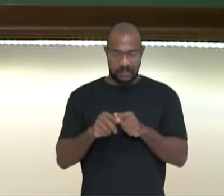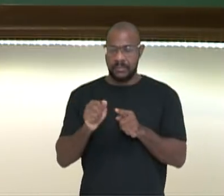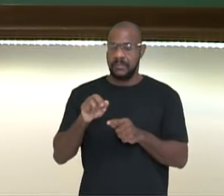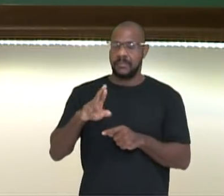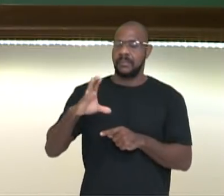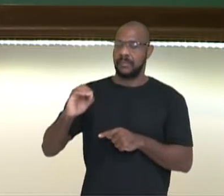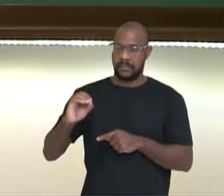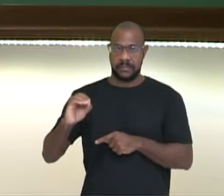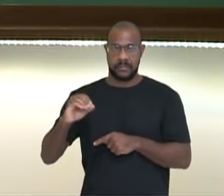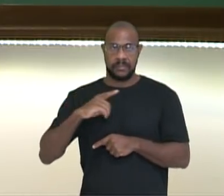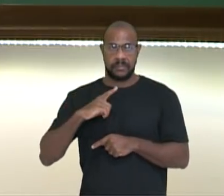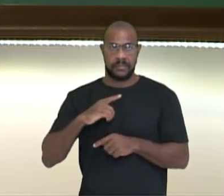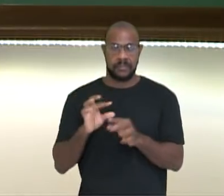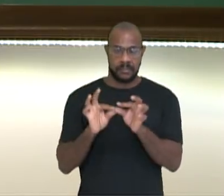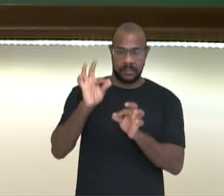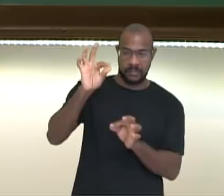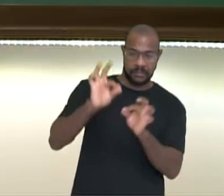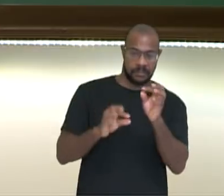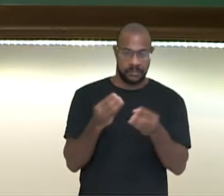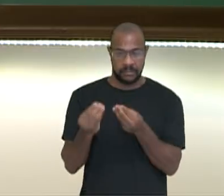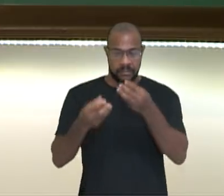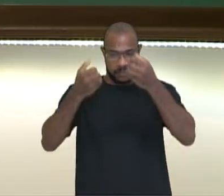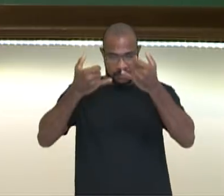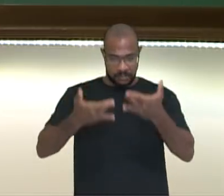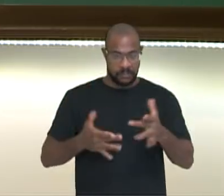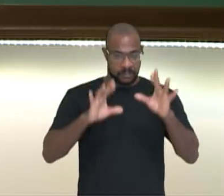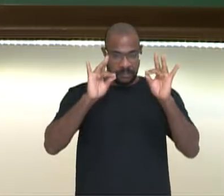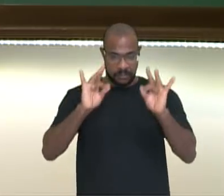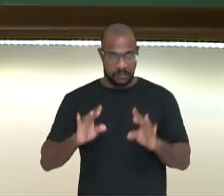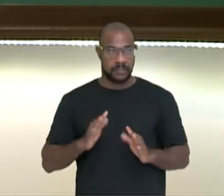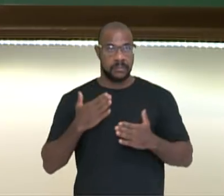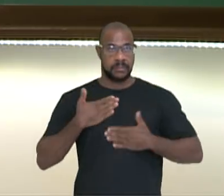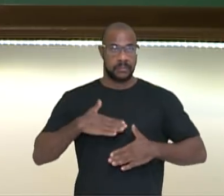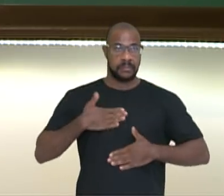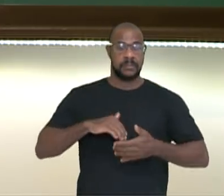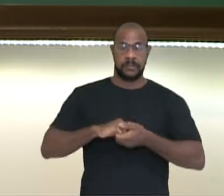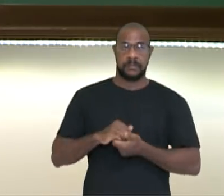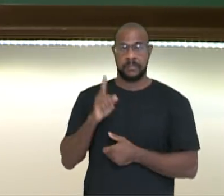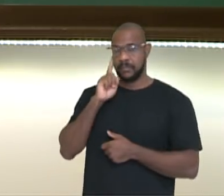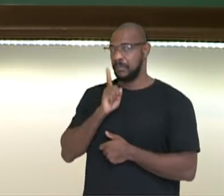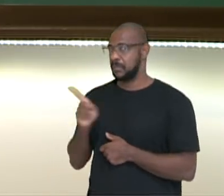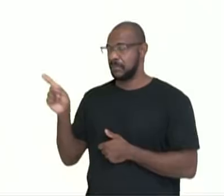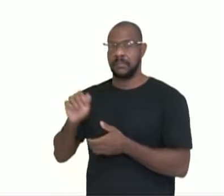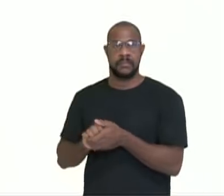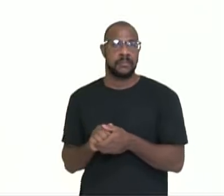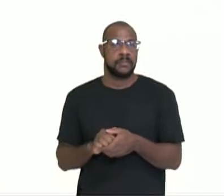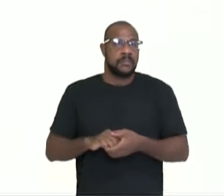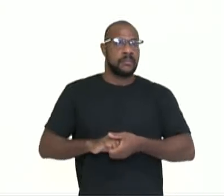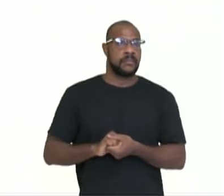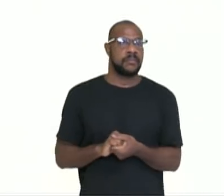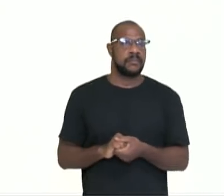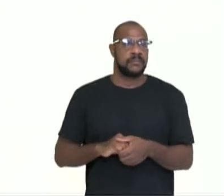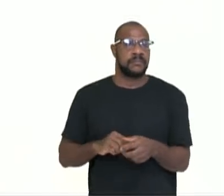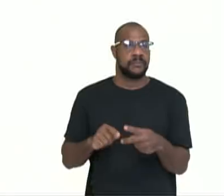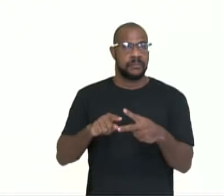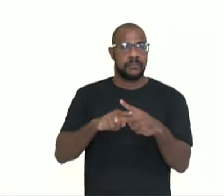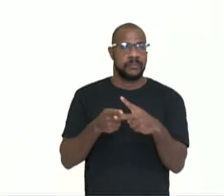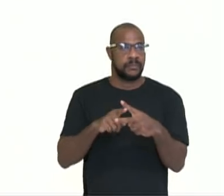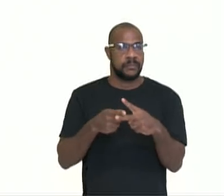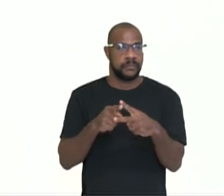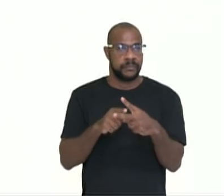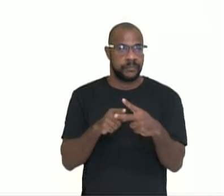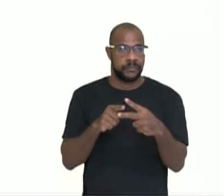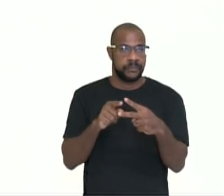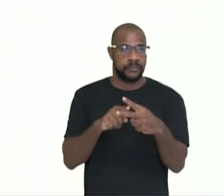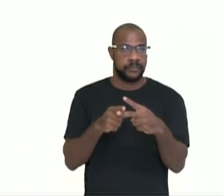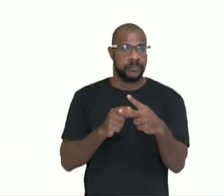calcular o comprimento, a gente ainda vai ver nessa aula. Vamos esperar mais um pouquinho, vamos devagar. Então, tá aqui, o ângulo central é um comprimento, desculpa,